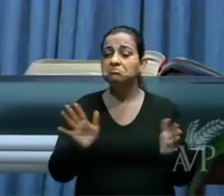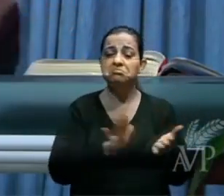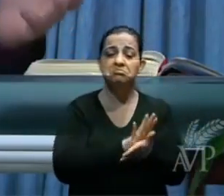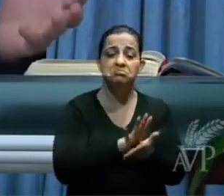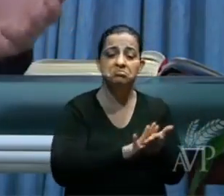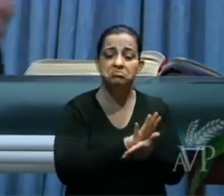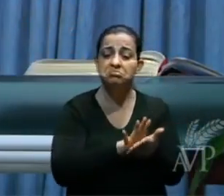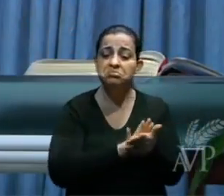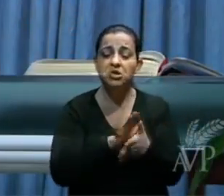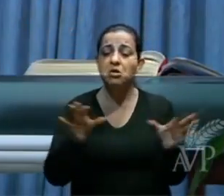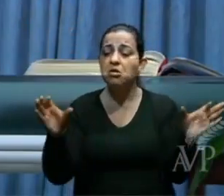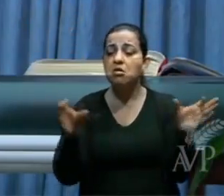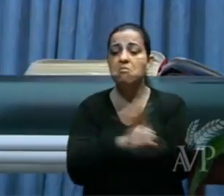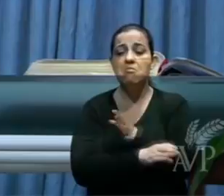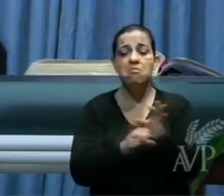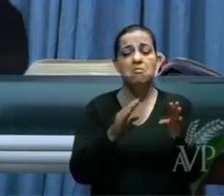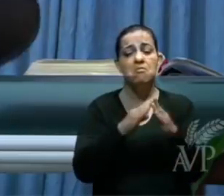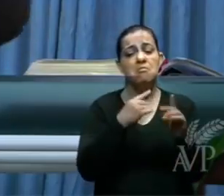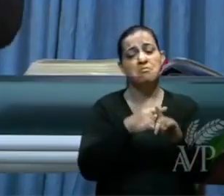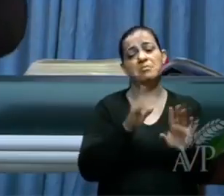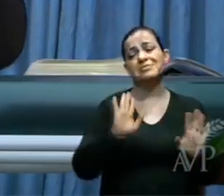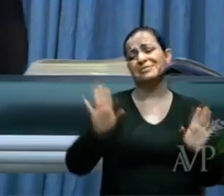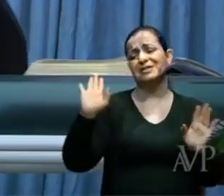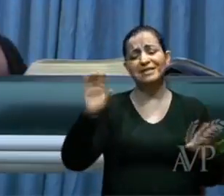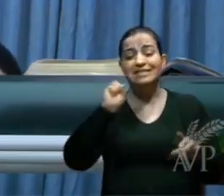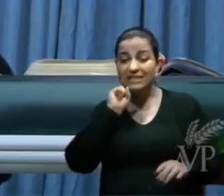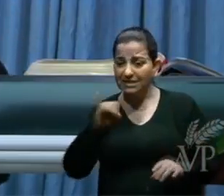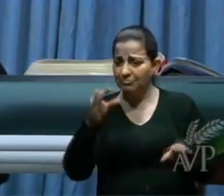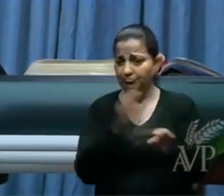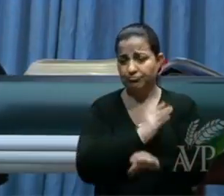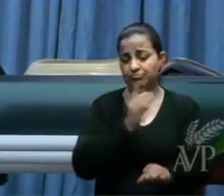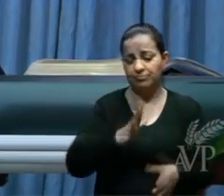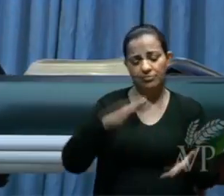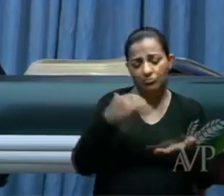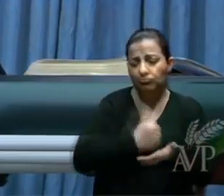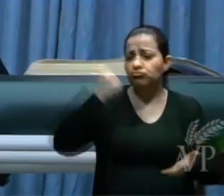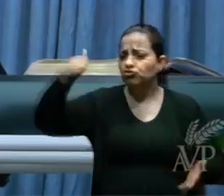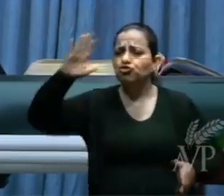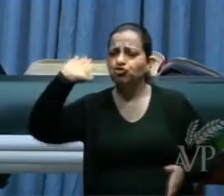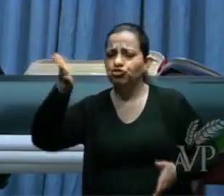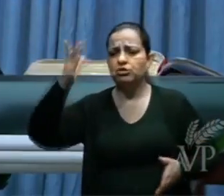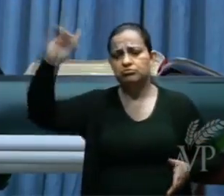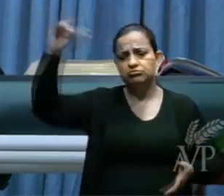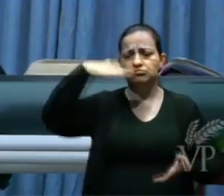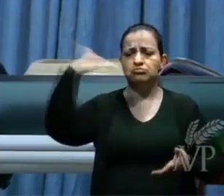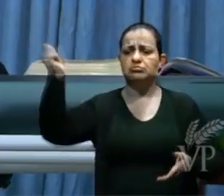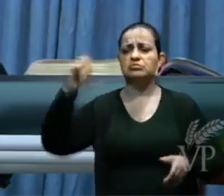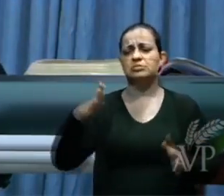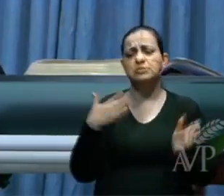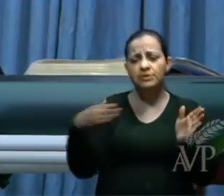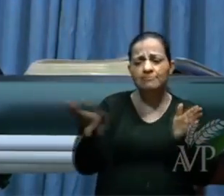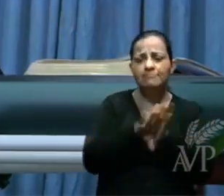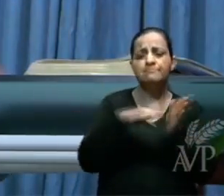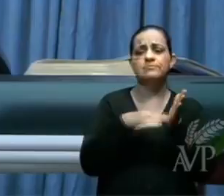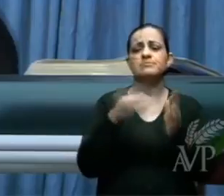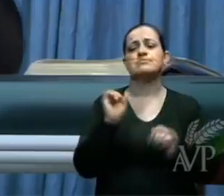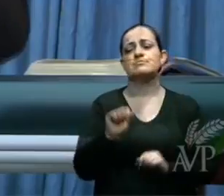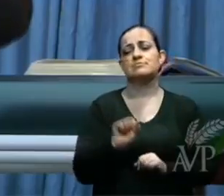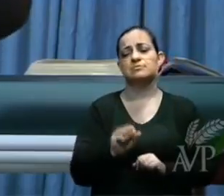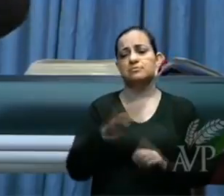noiva está completa se a noiva estivesse completa já teria ido embora tem que chegar o último